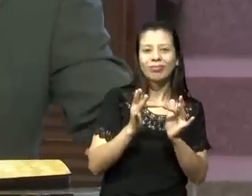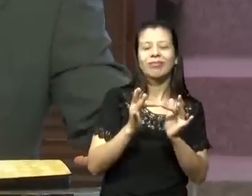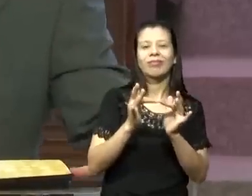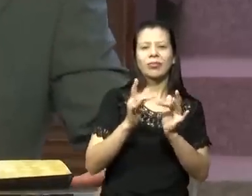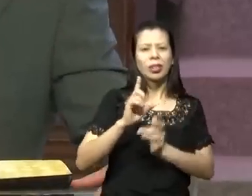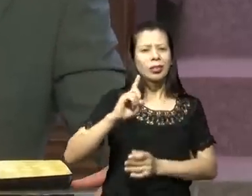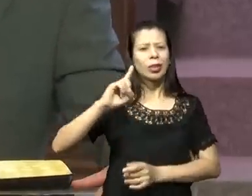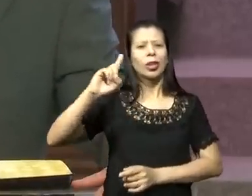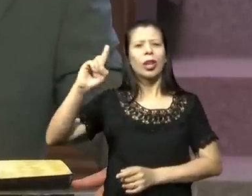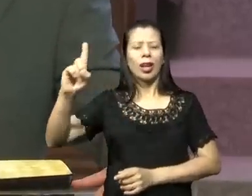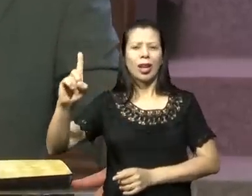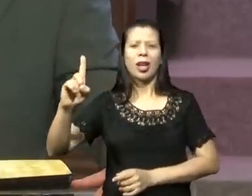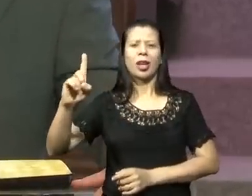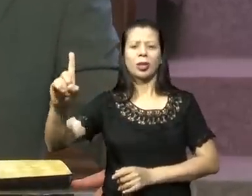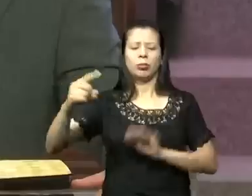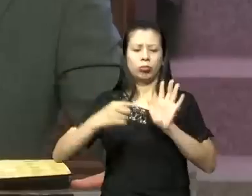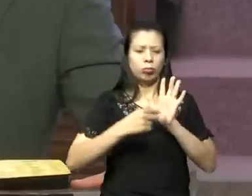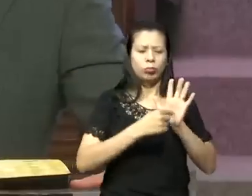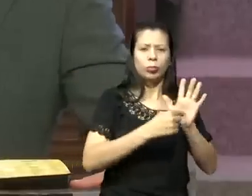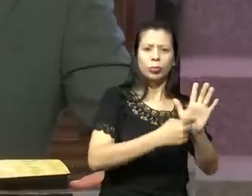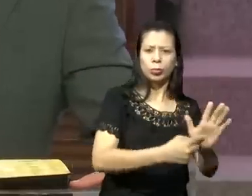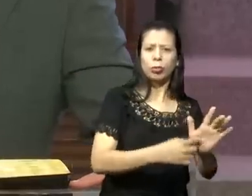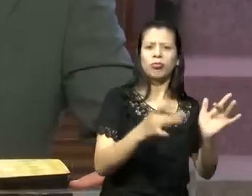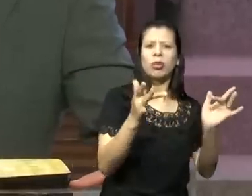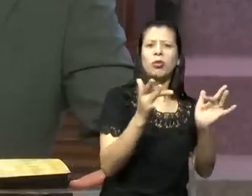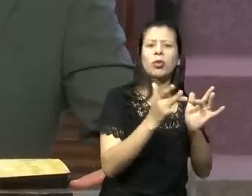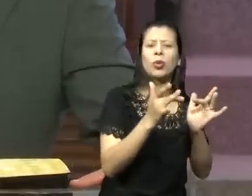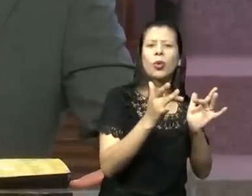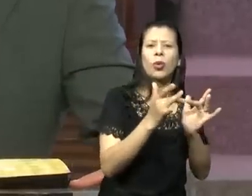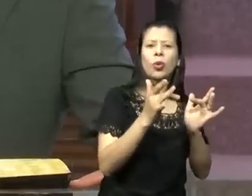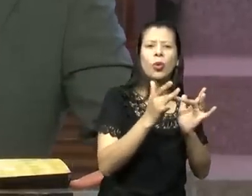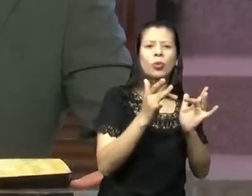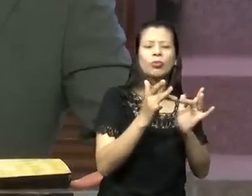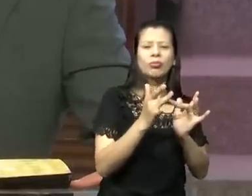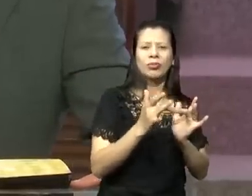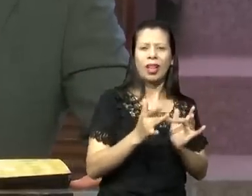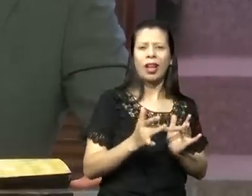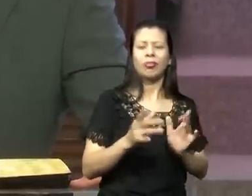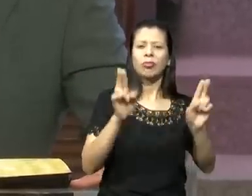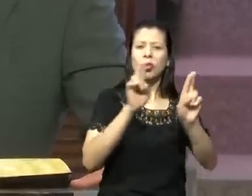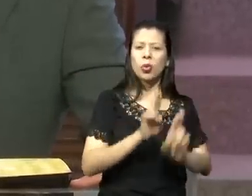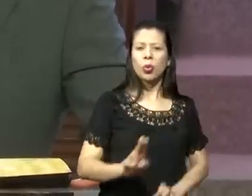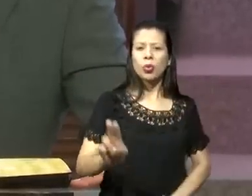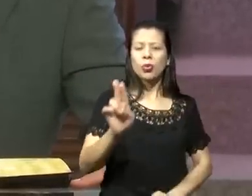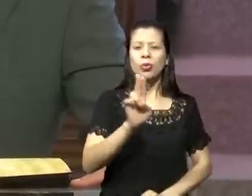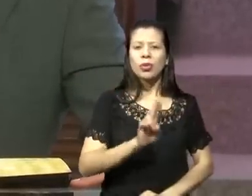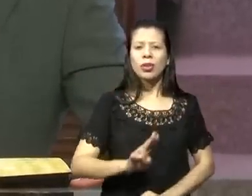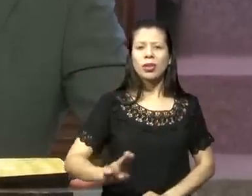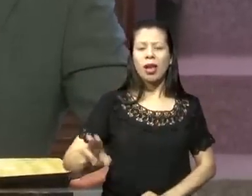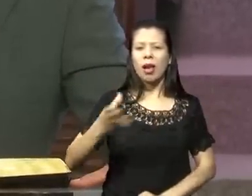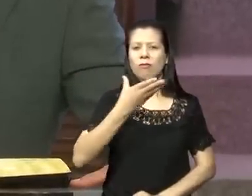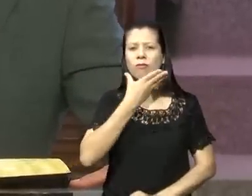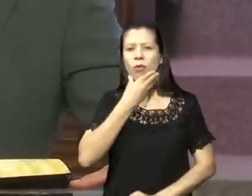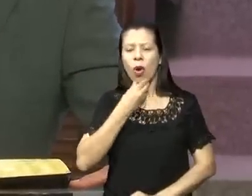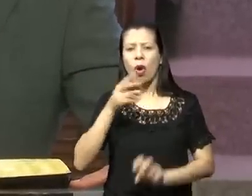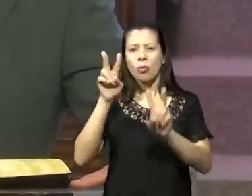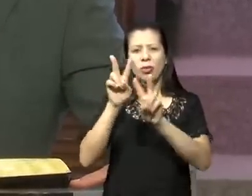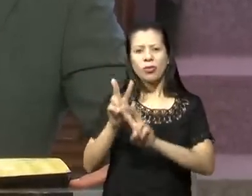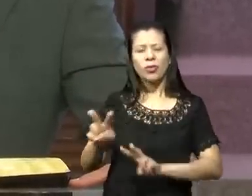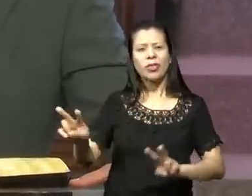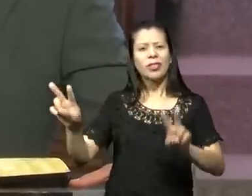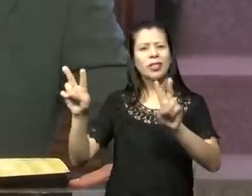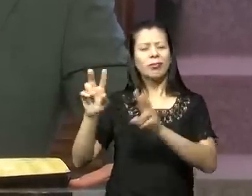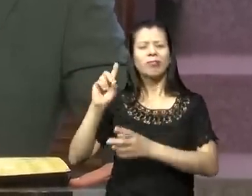aparição parcial de Deus o Cristo para encarnado que já falamos aqui tantas vezes Deus sempre